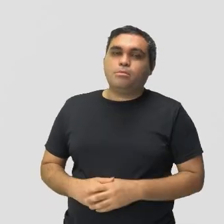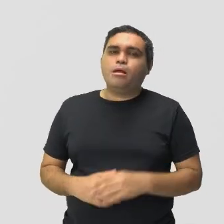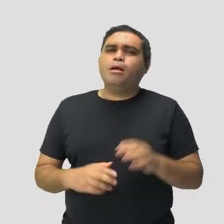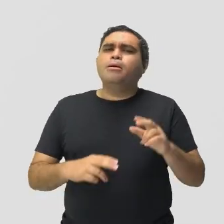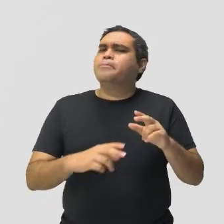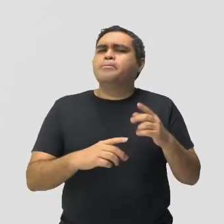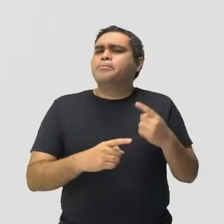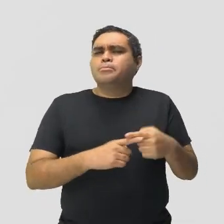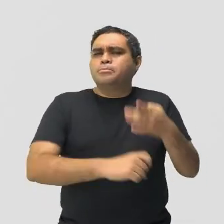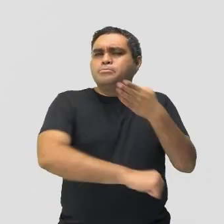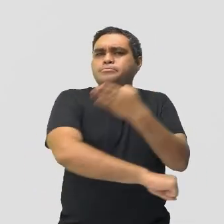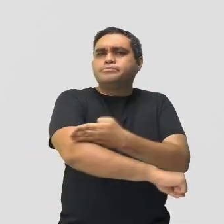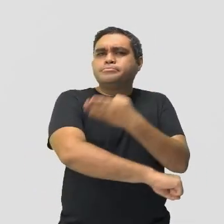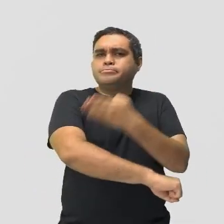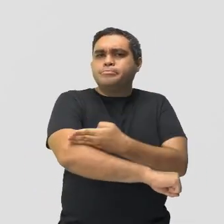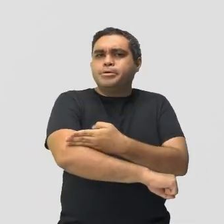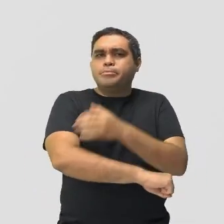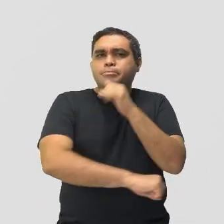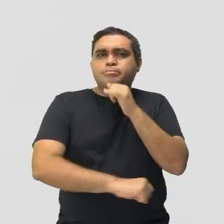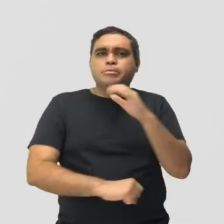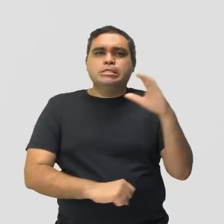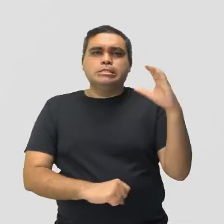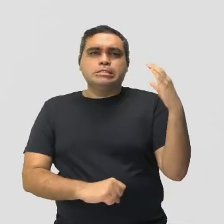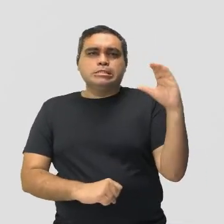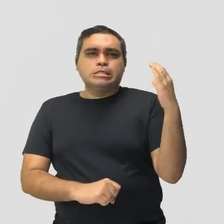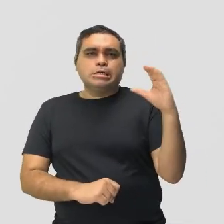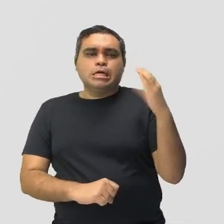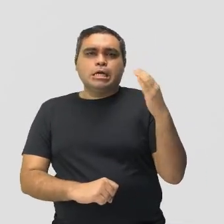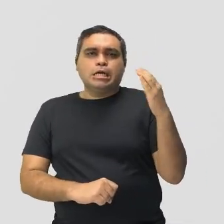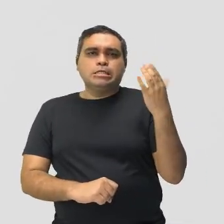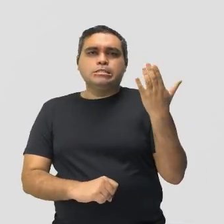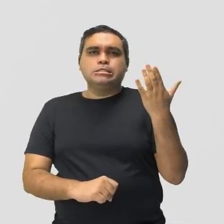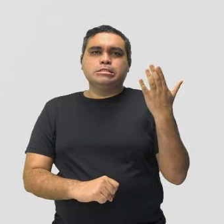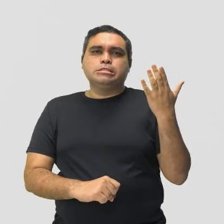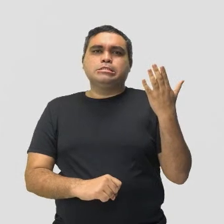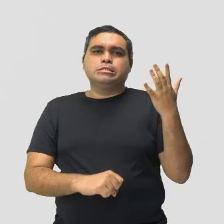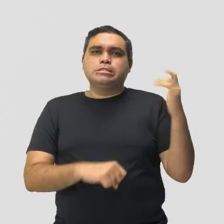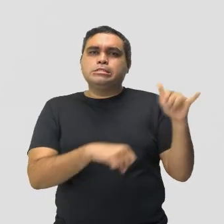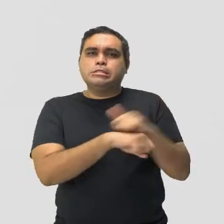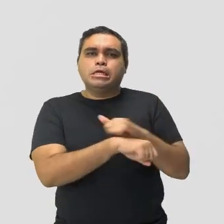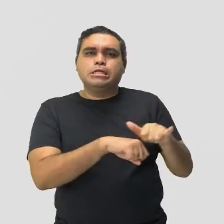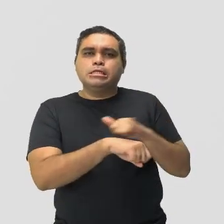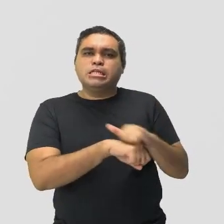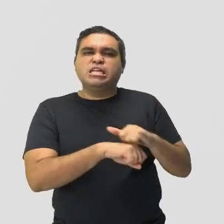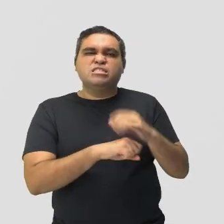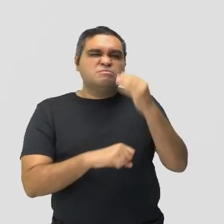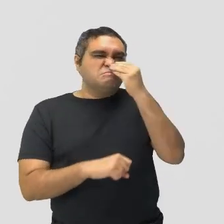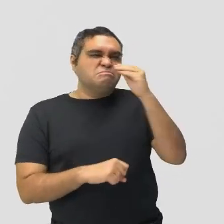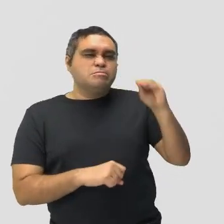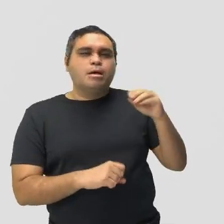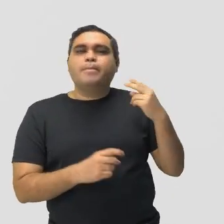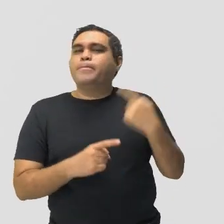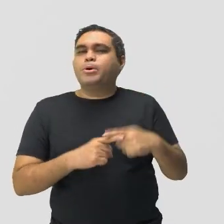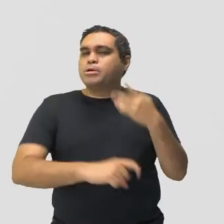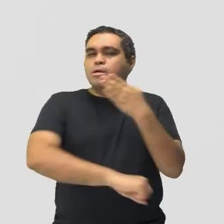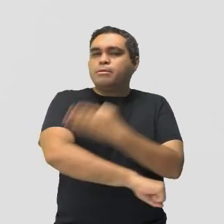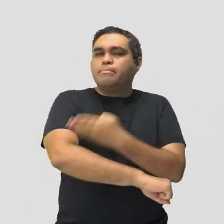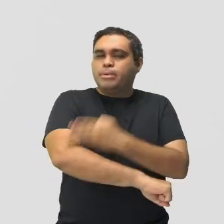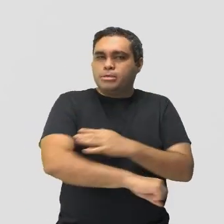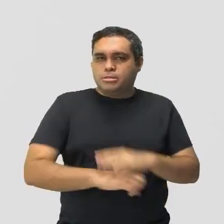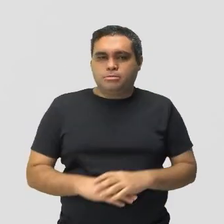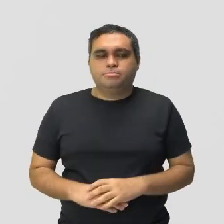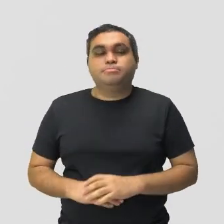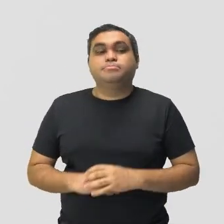Idade Média ela desvaloriza a preocupação com a técnica. Então, essa foi a